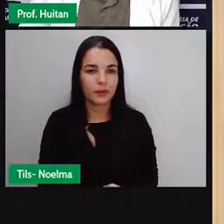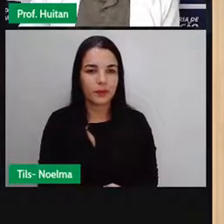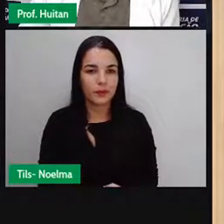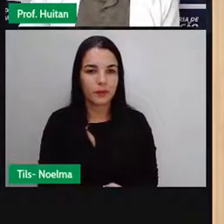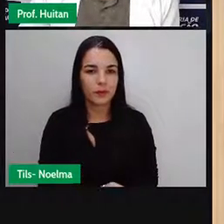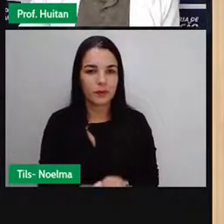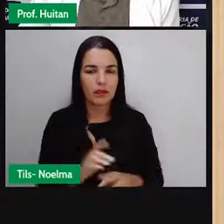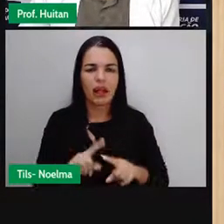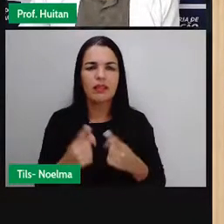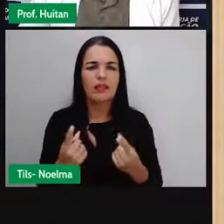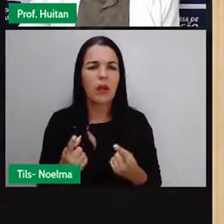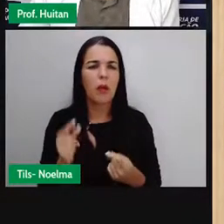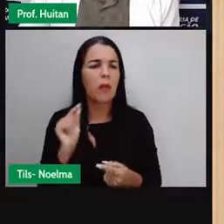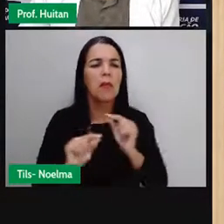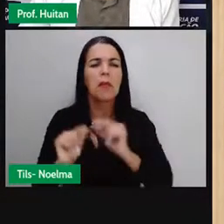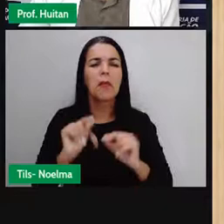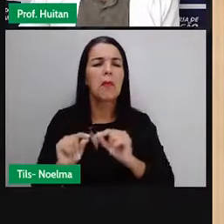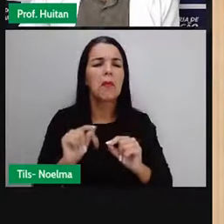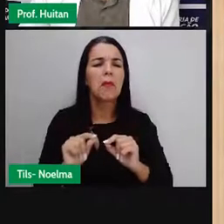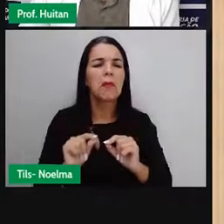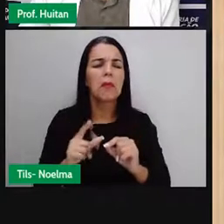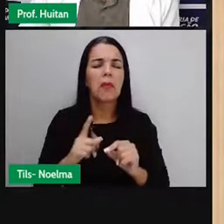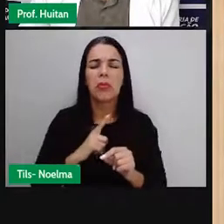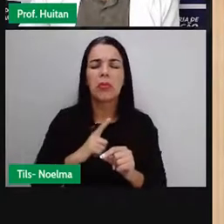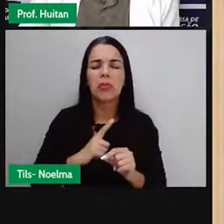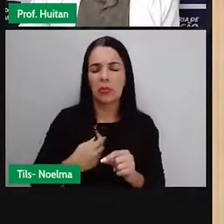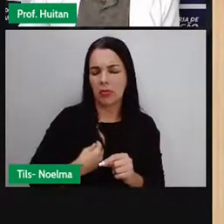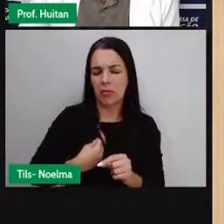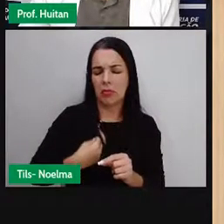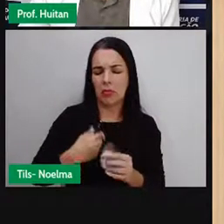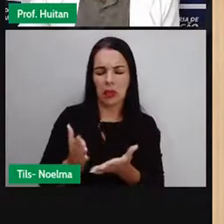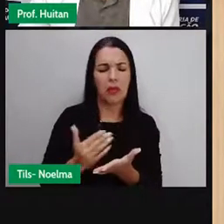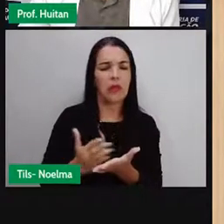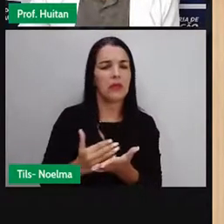Então, para que serve mesmo o livro? O livro,